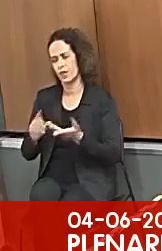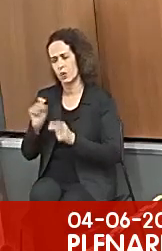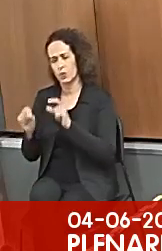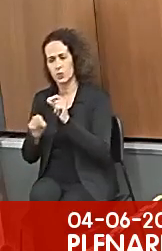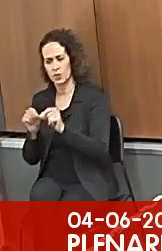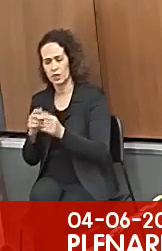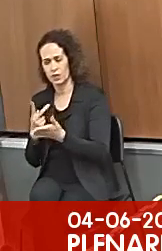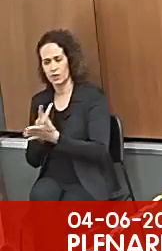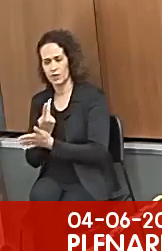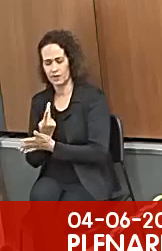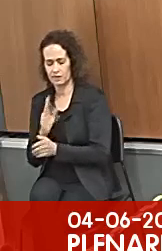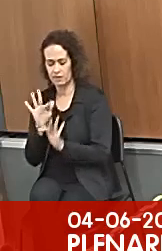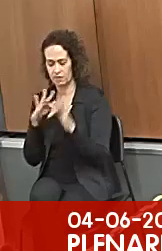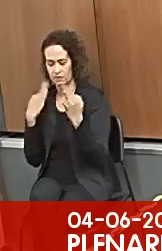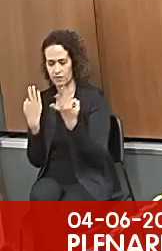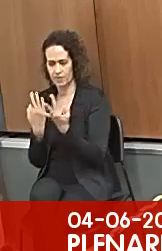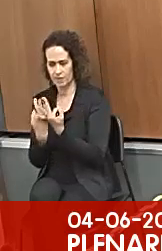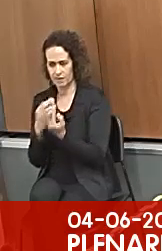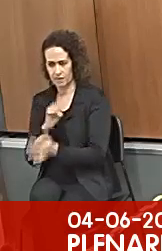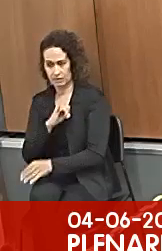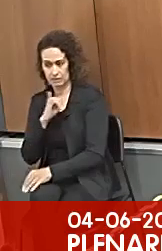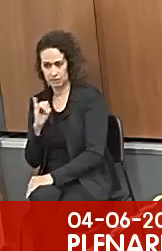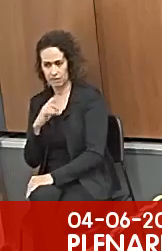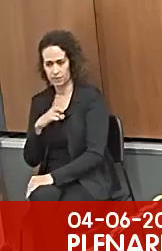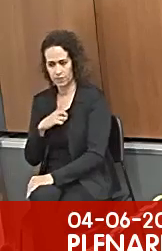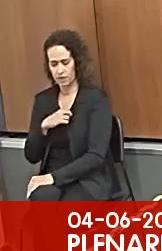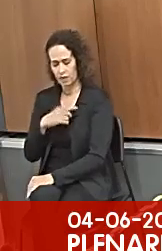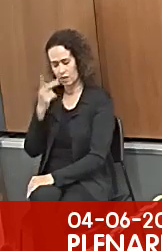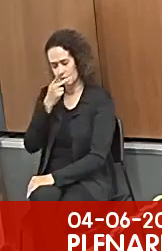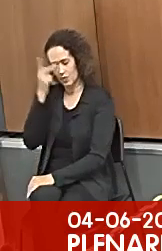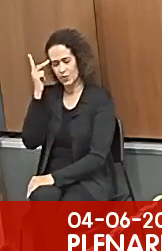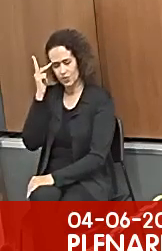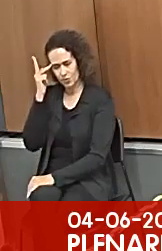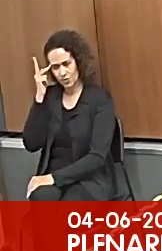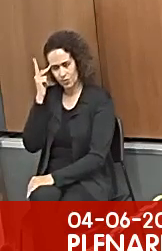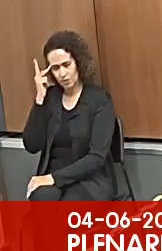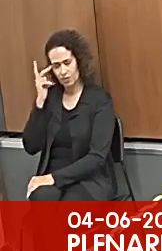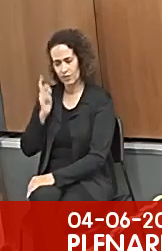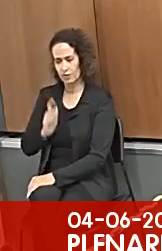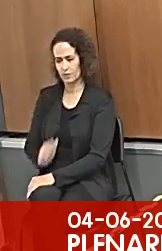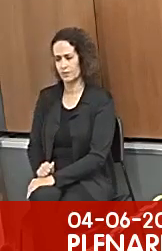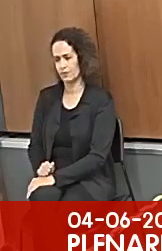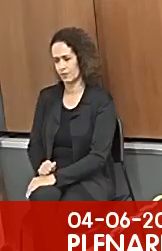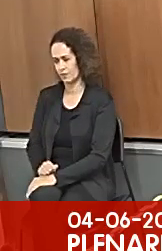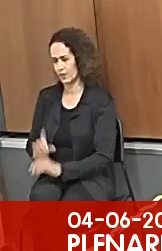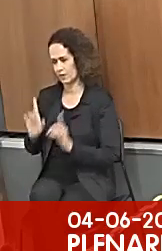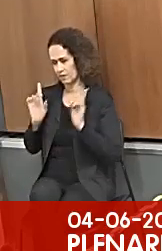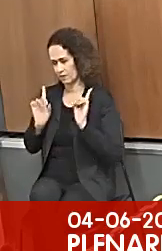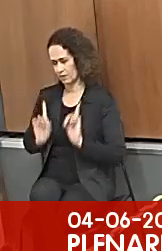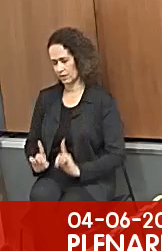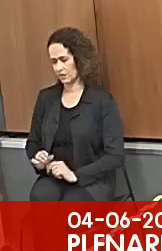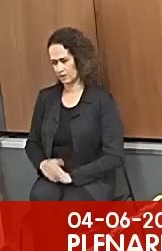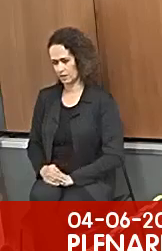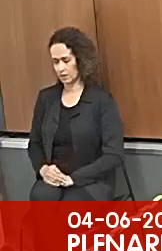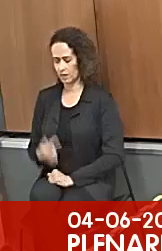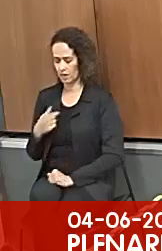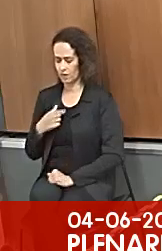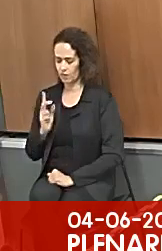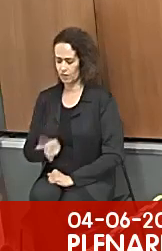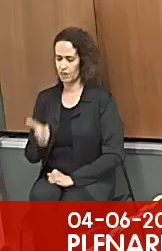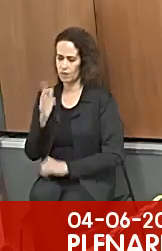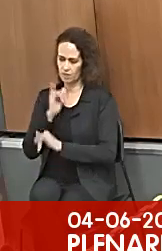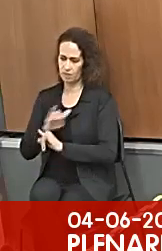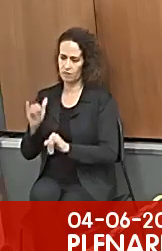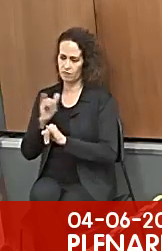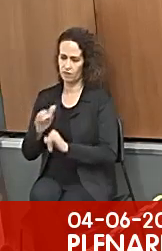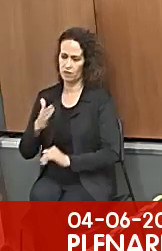família um ente com deficiência. Todos já sabem, mas eu gosto de afirmar. Eu tenho na minha família, e